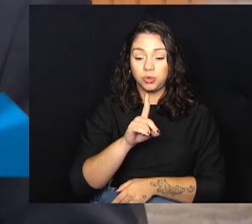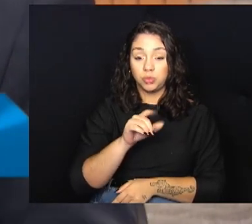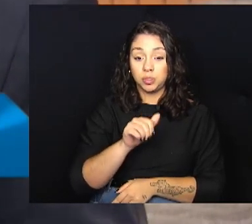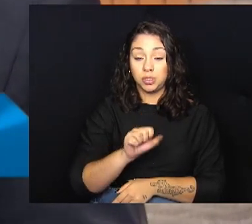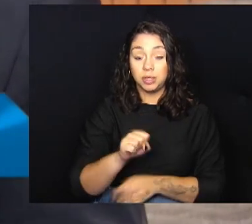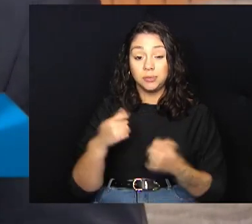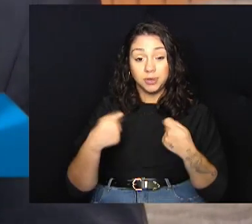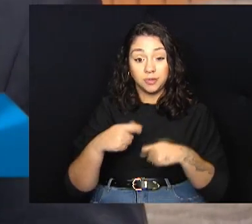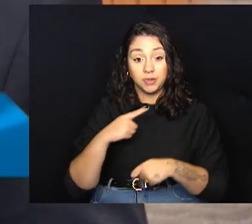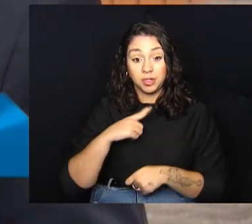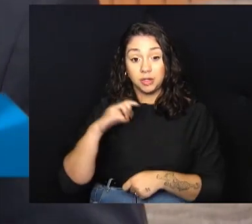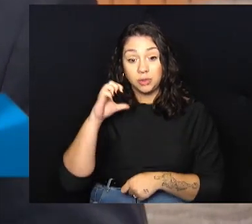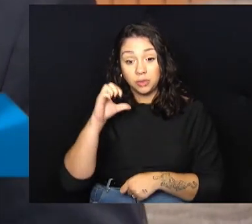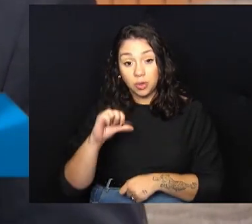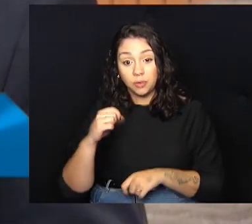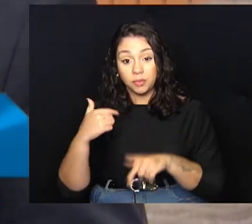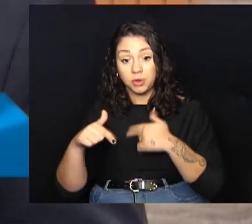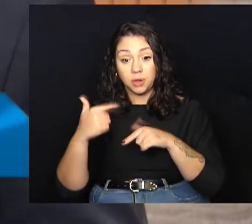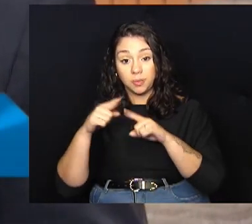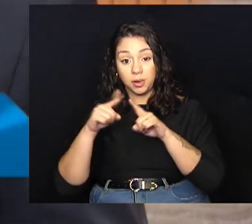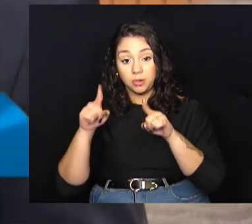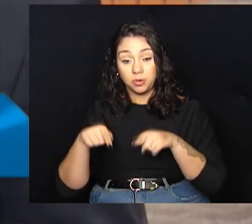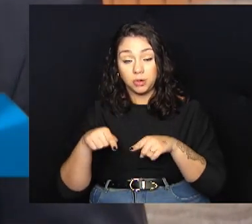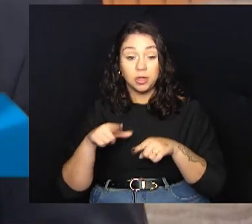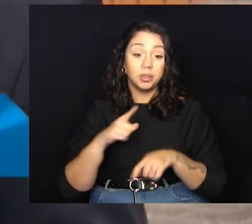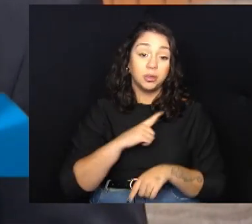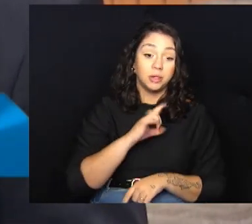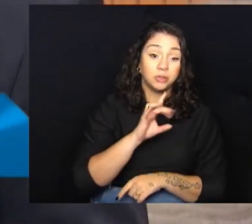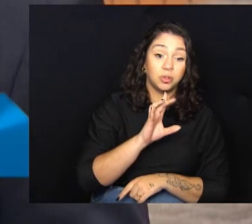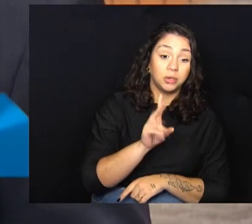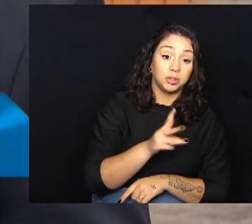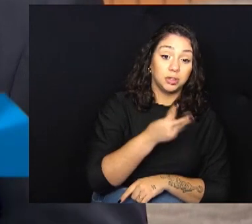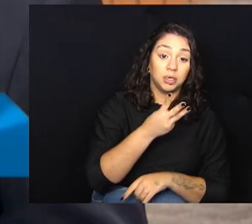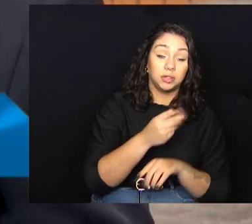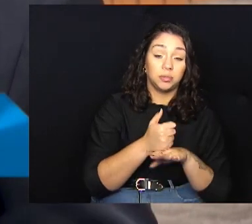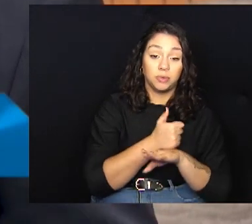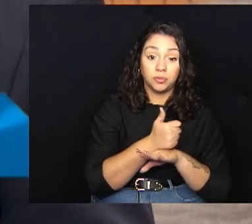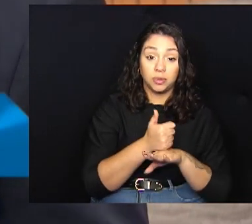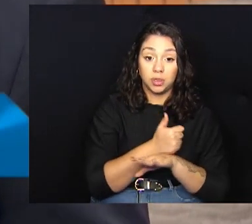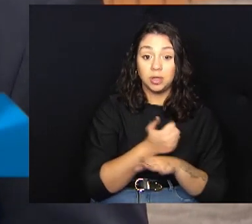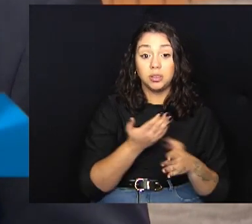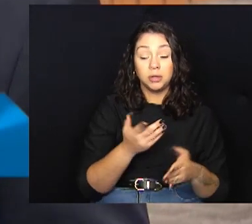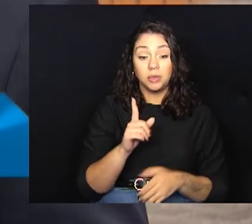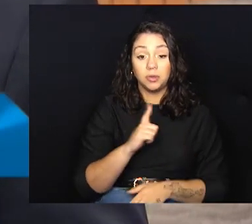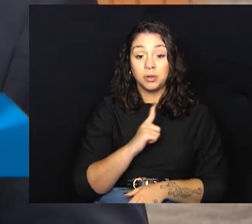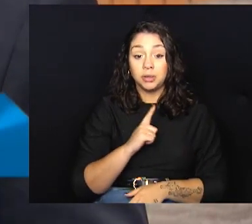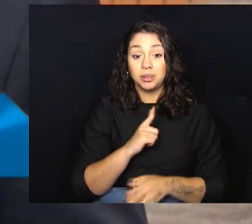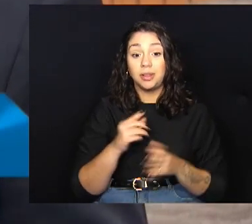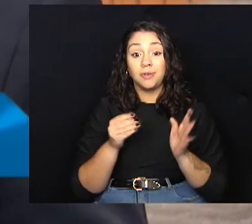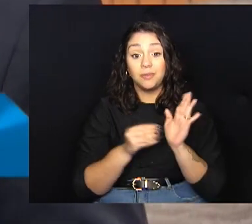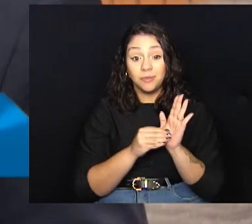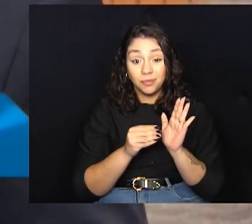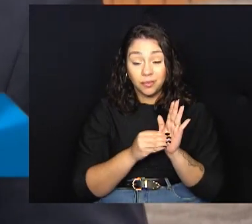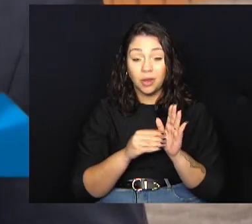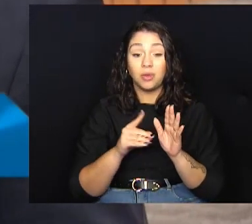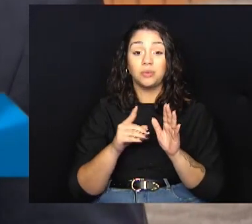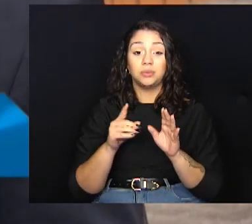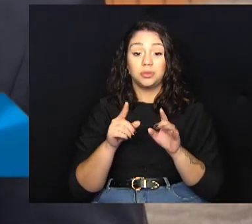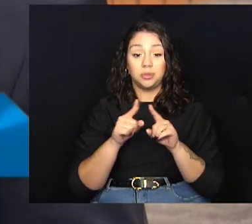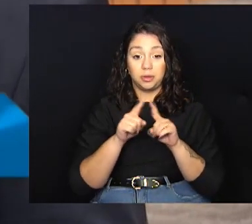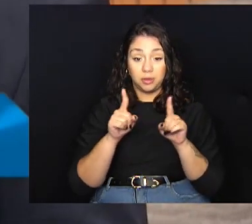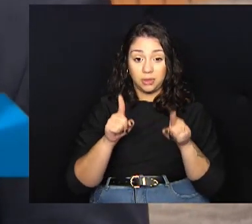Trabalhadores em cada turno eles estão trabalhando com três profissionais Então existe uma defasagem muito grande isso